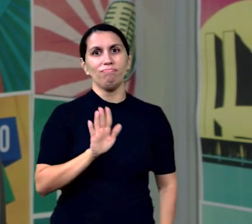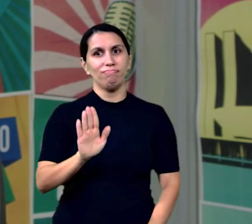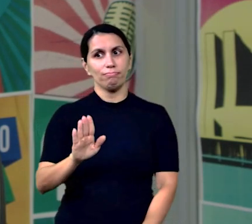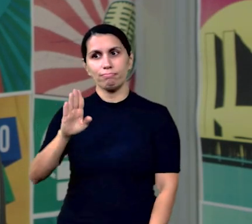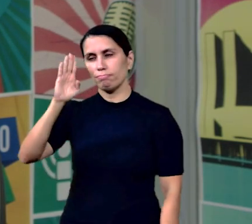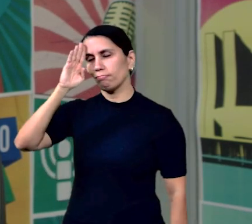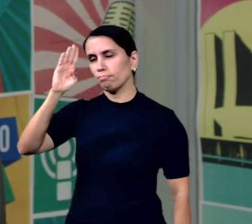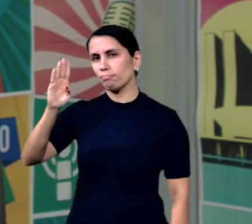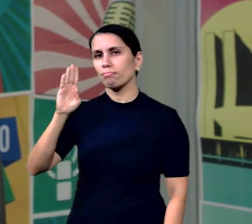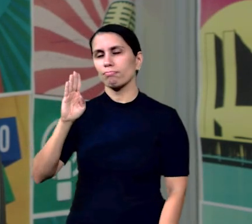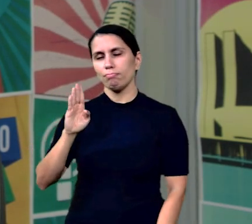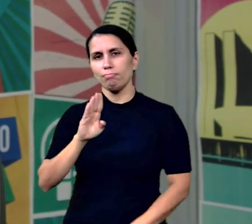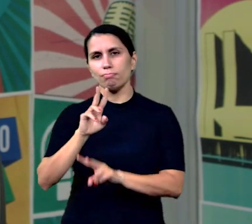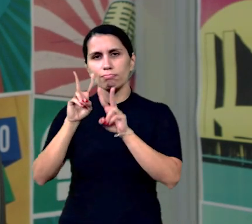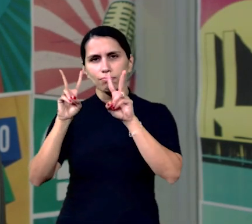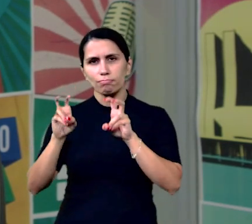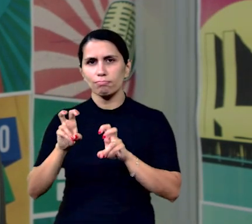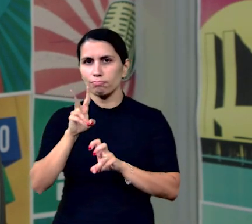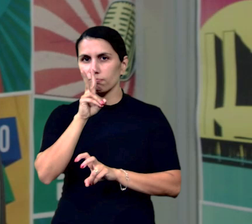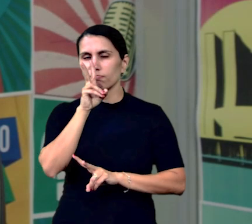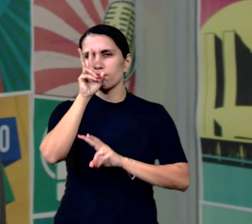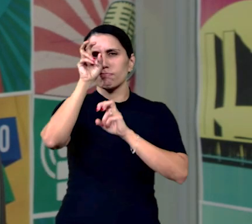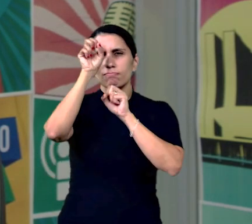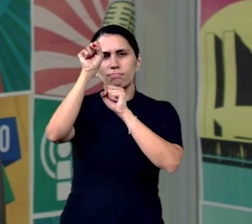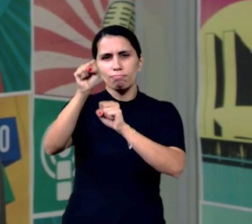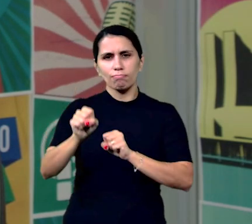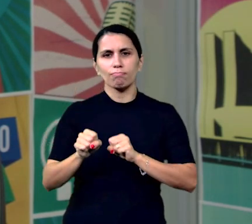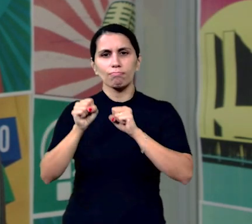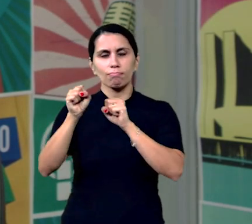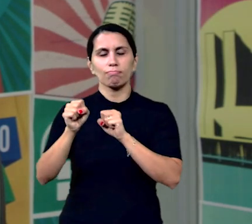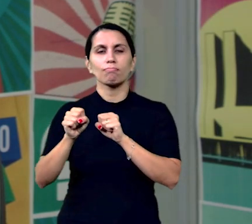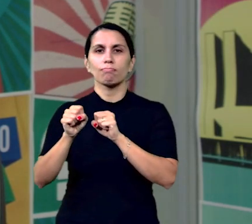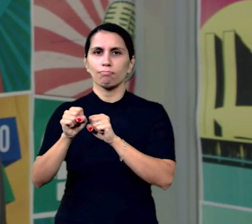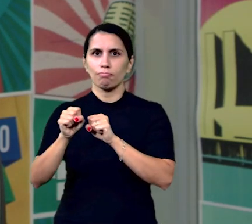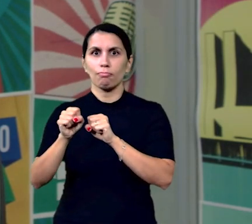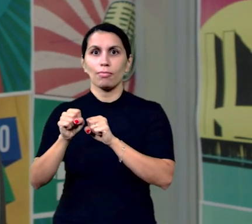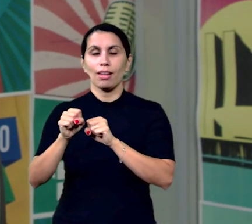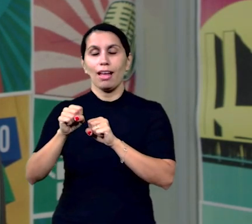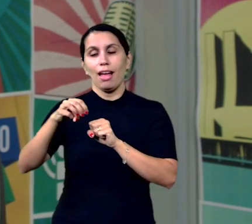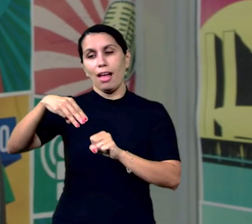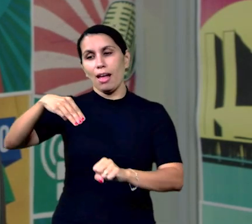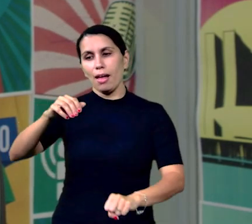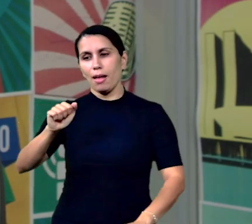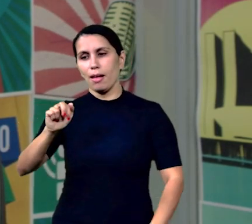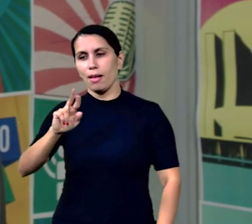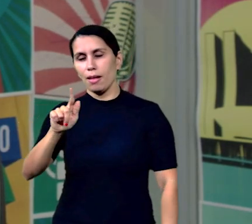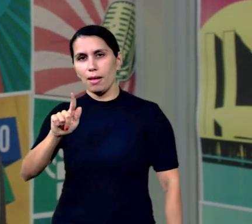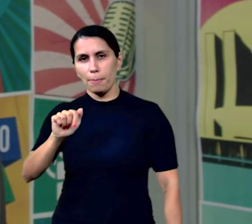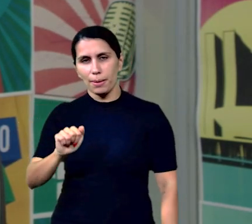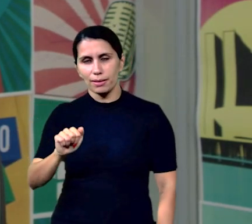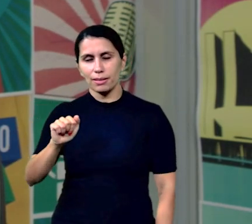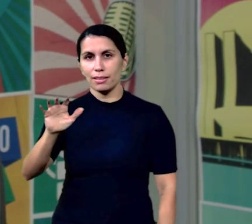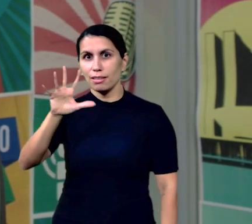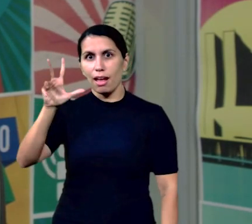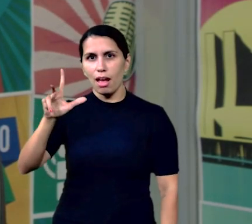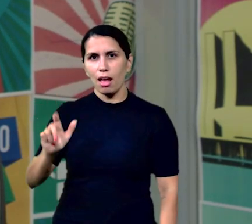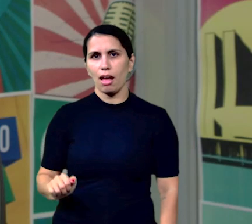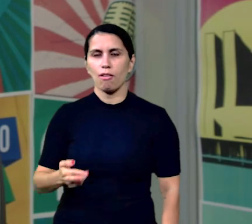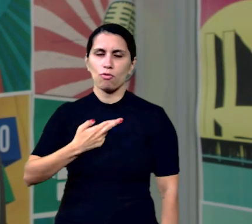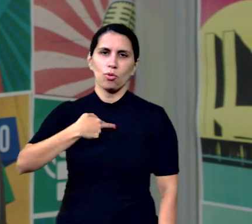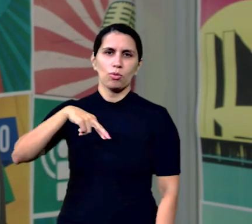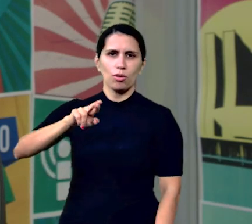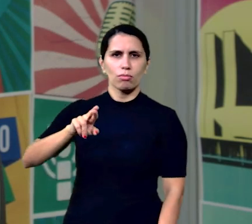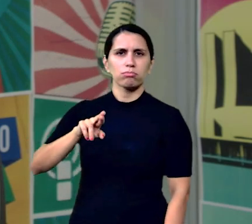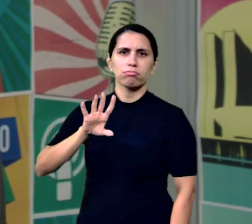mas sobretudo, não é, ela vem muito fortemente ligada à matriz afro-religiosa, porque ela é, se não uma das